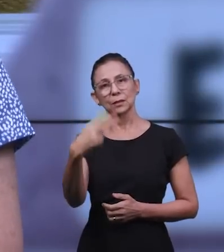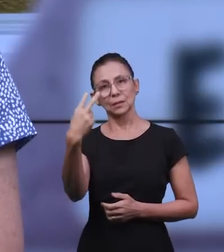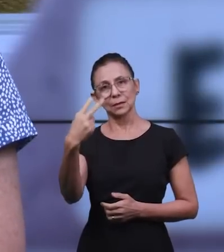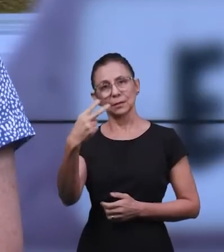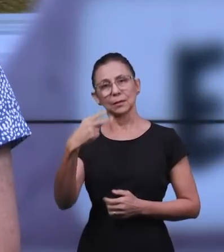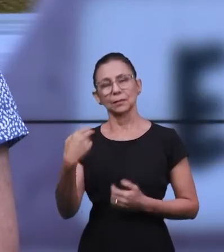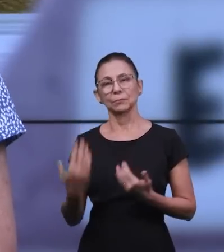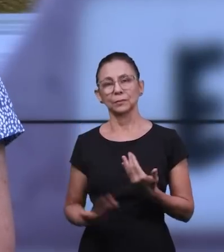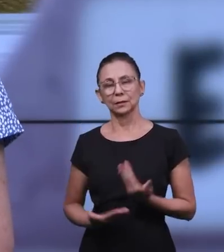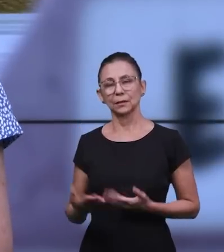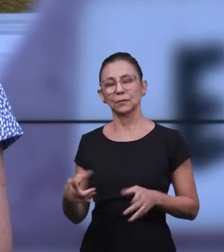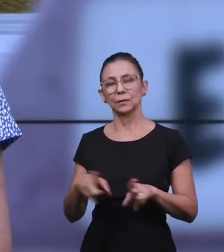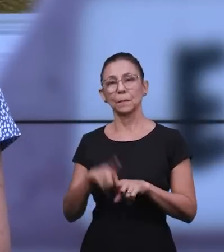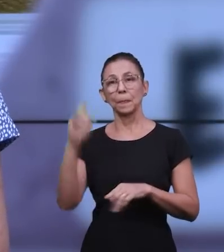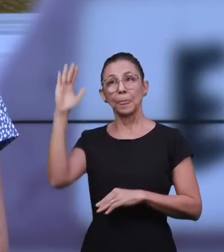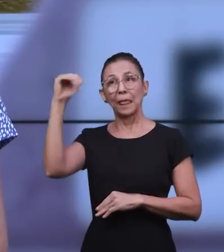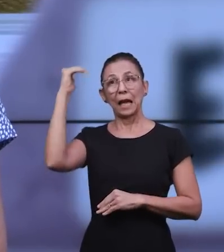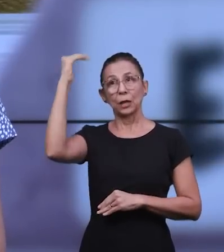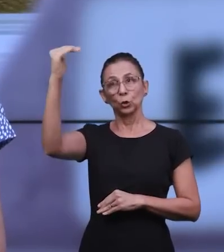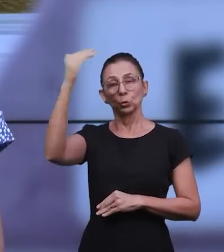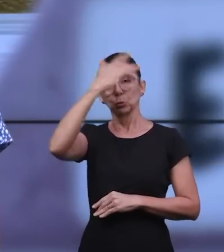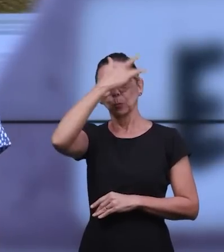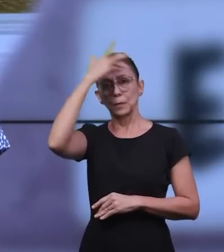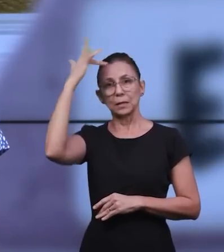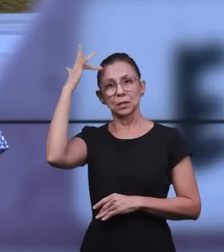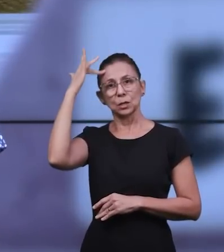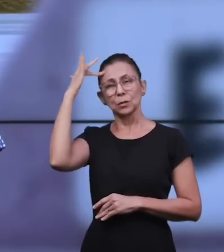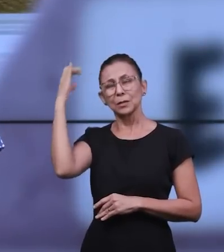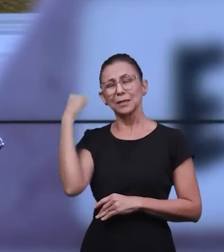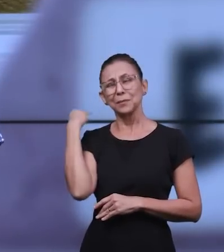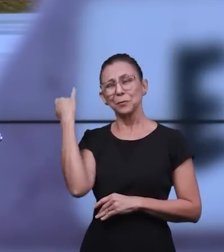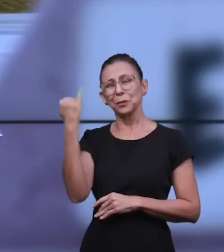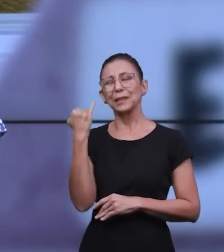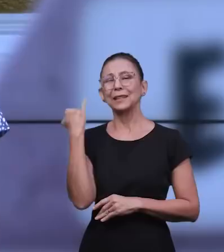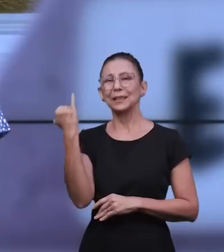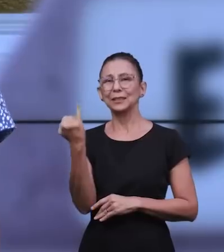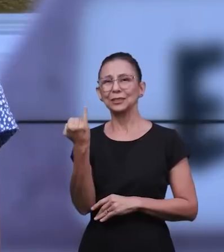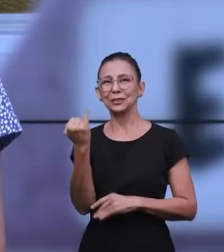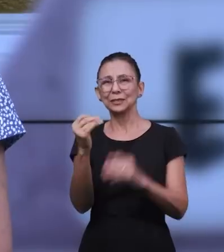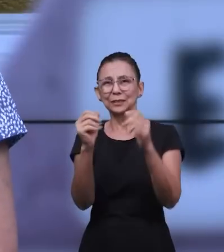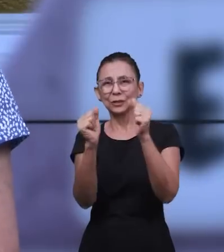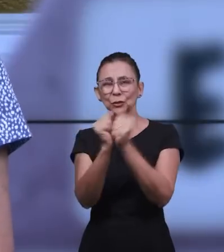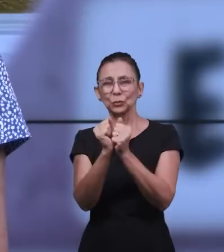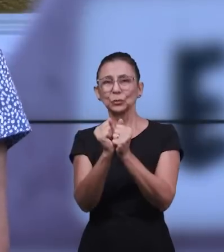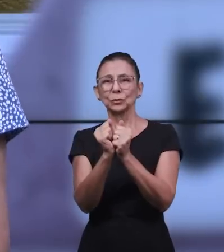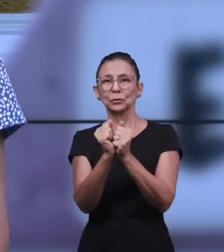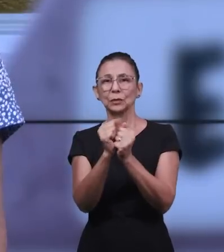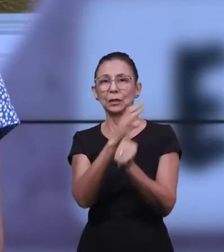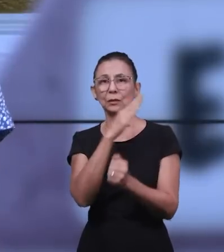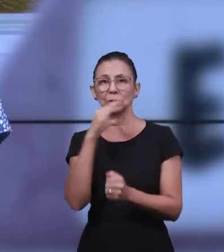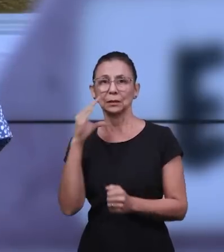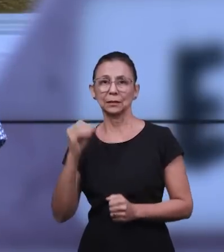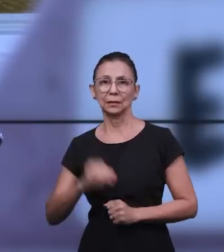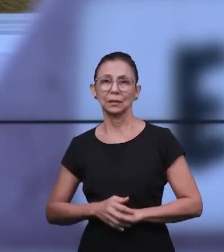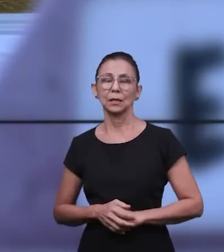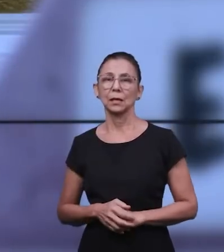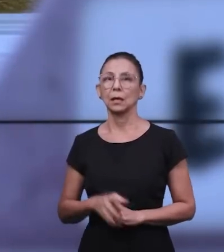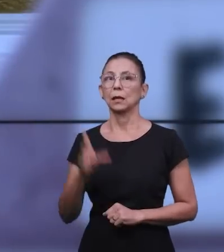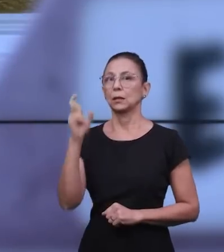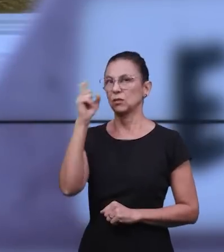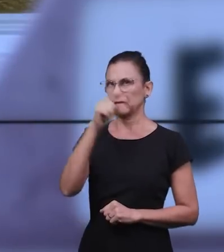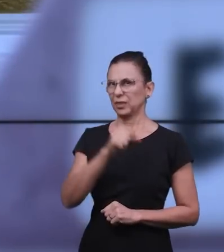ouvintes, os adultos são necessários para os adolescentes, mesmo que isso não seja sempre